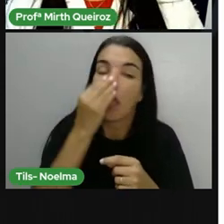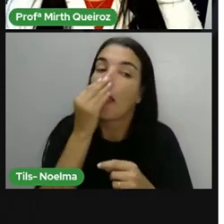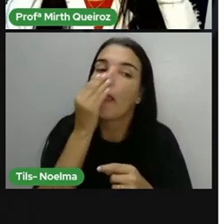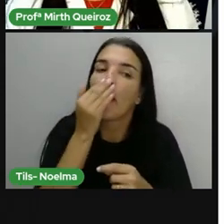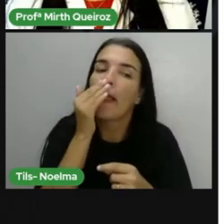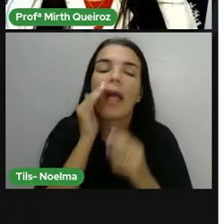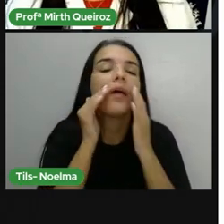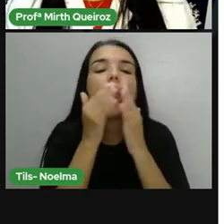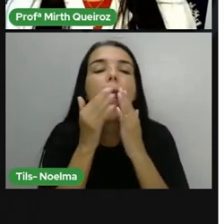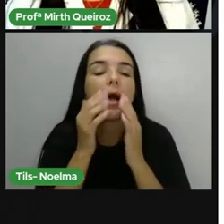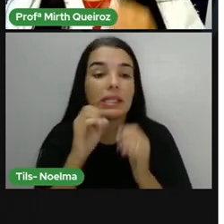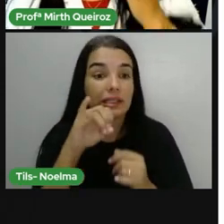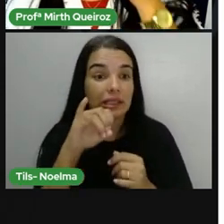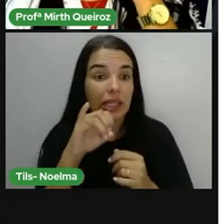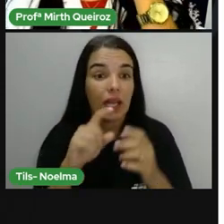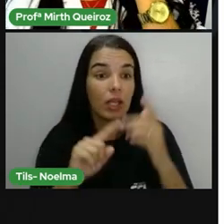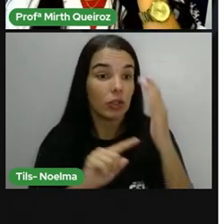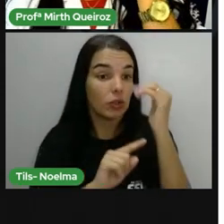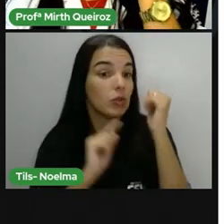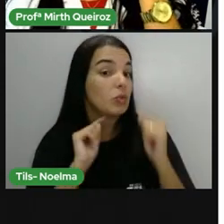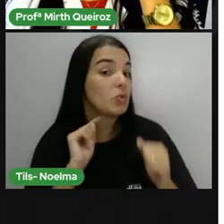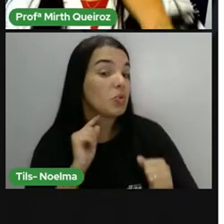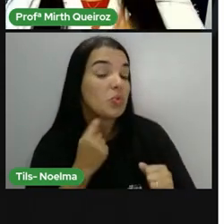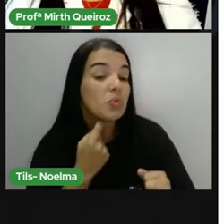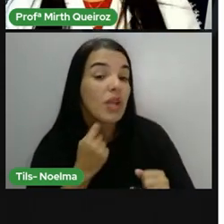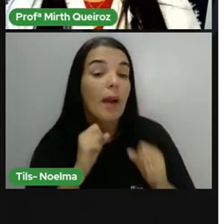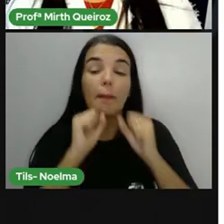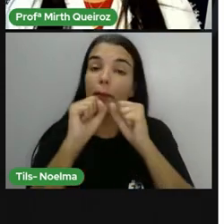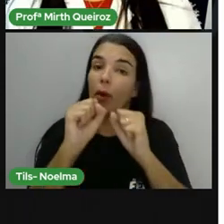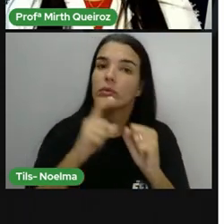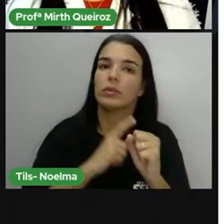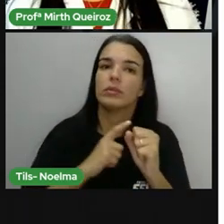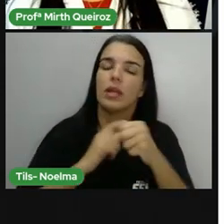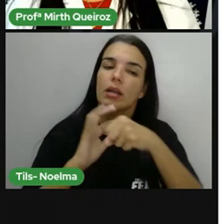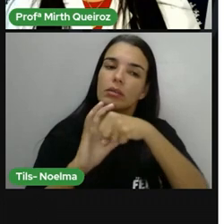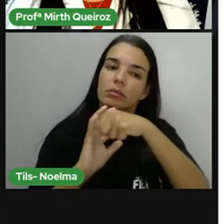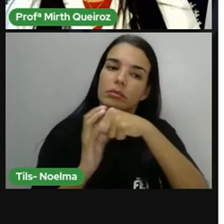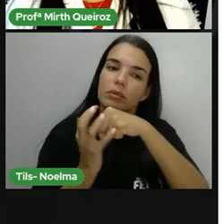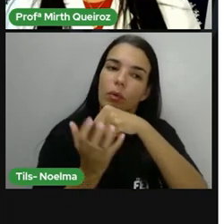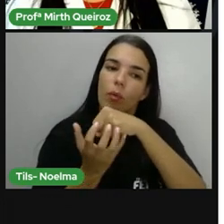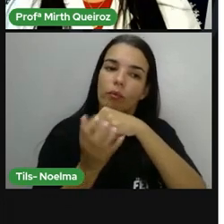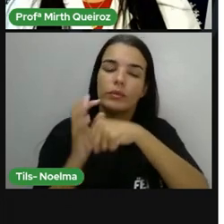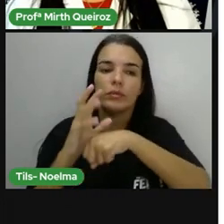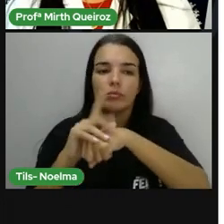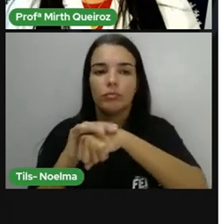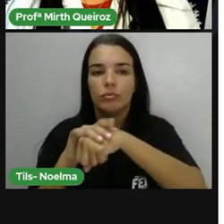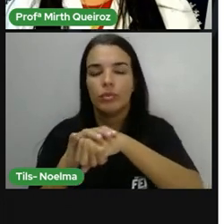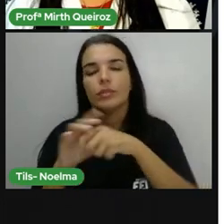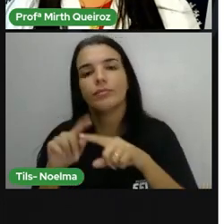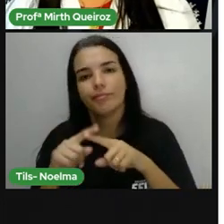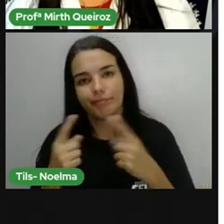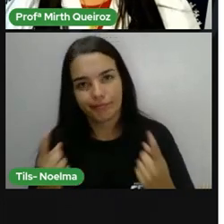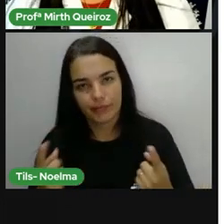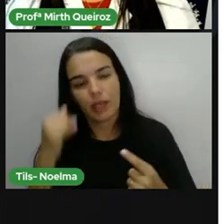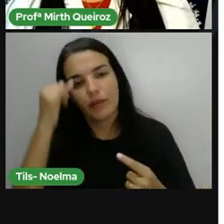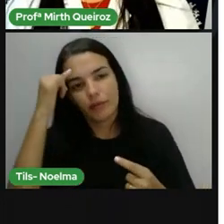nariz, se estiver contaminada, a gente pode acabar desenvolvendo aí a